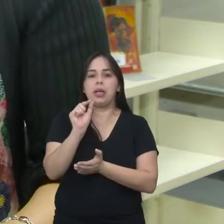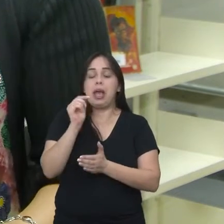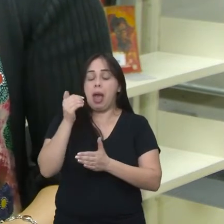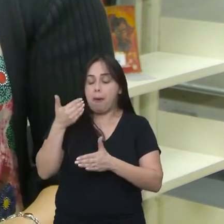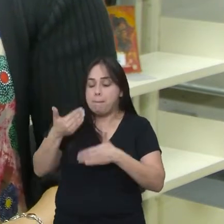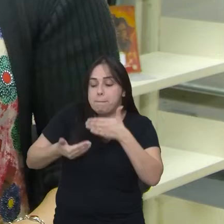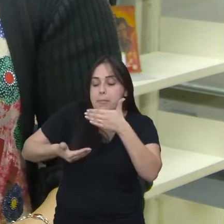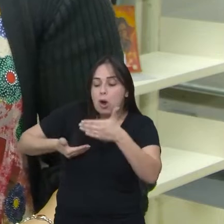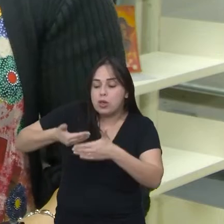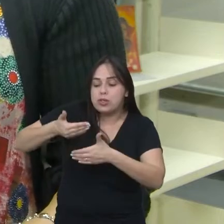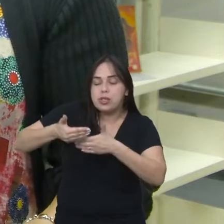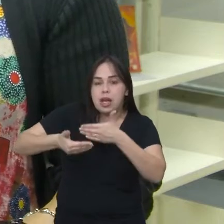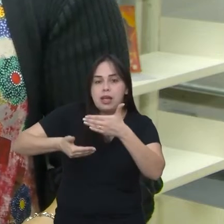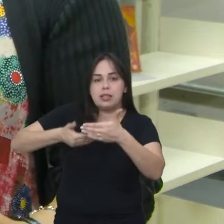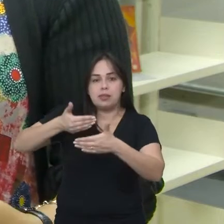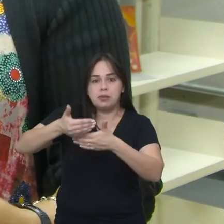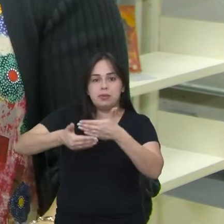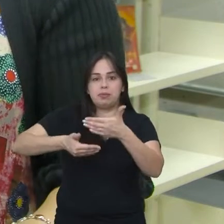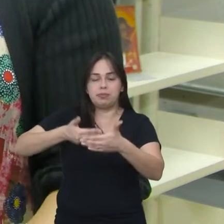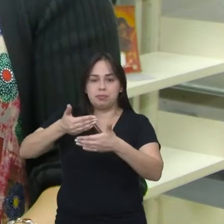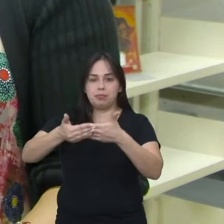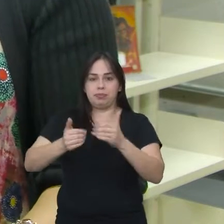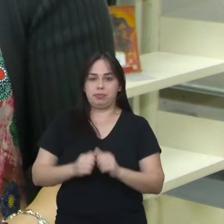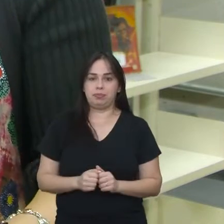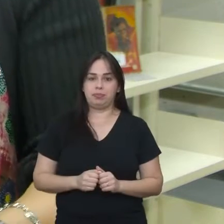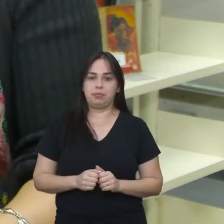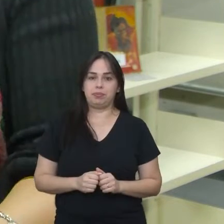a violência como um processo